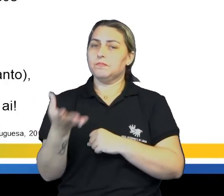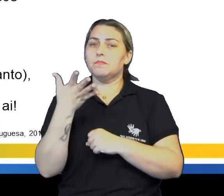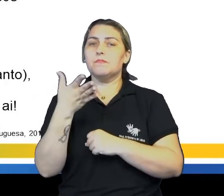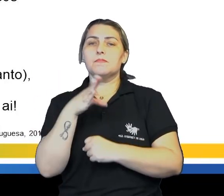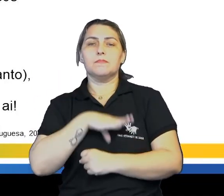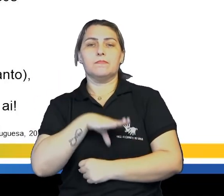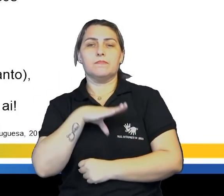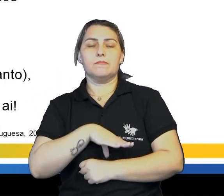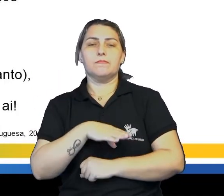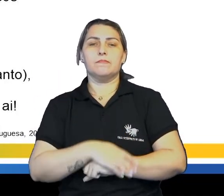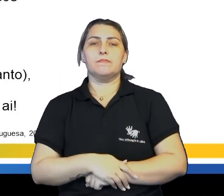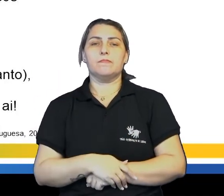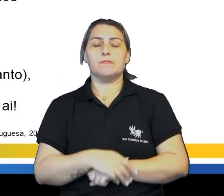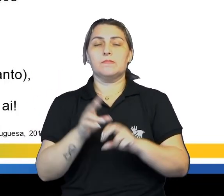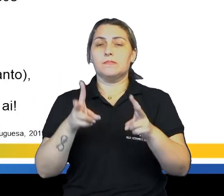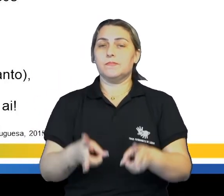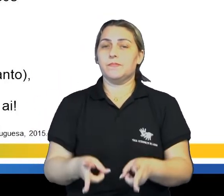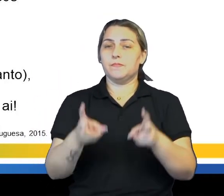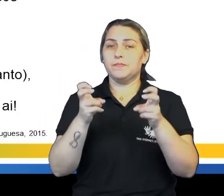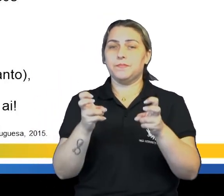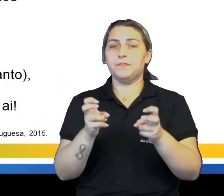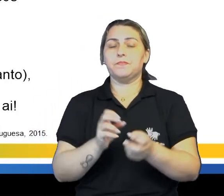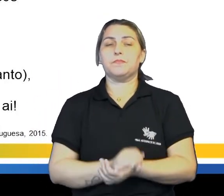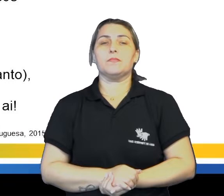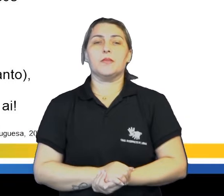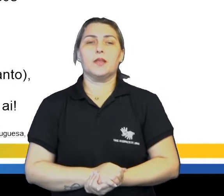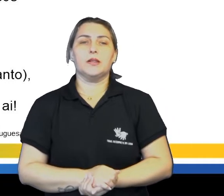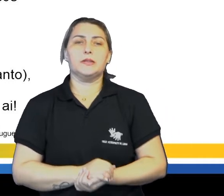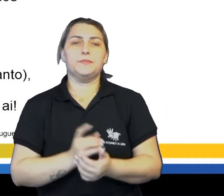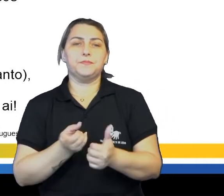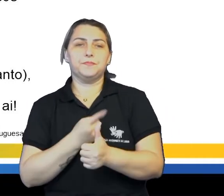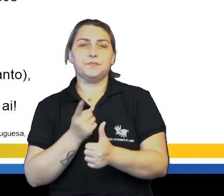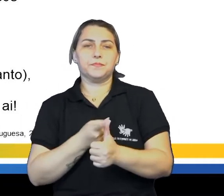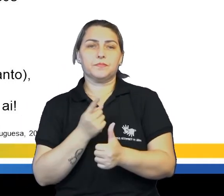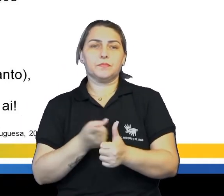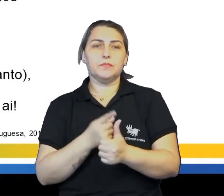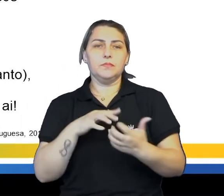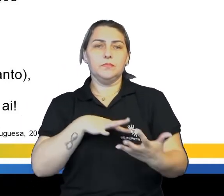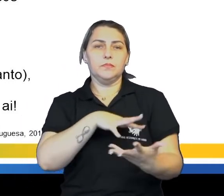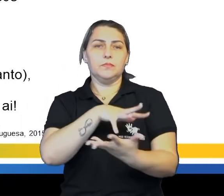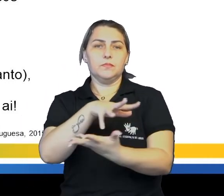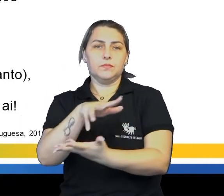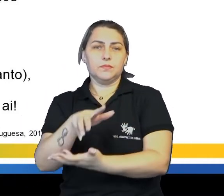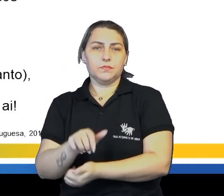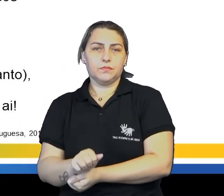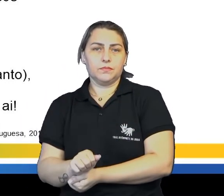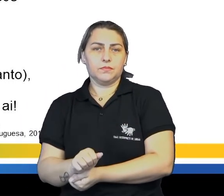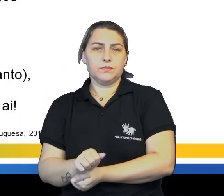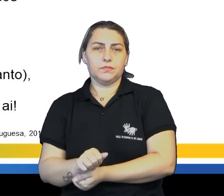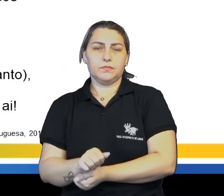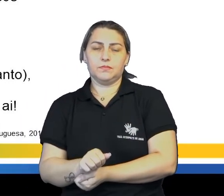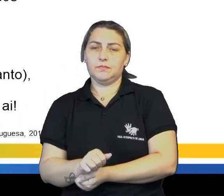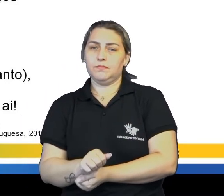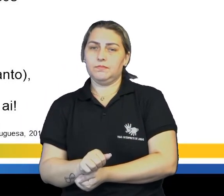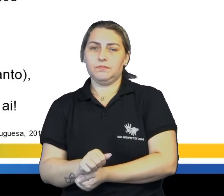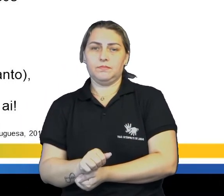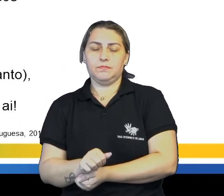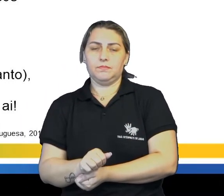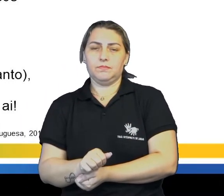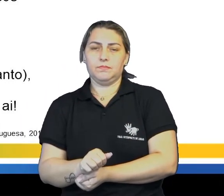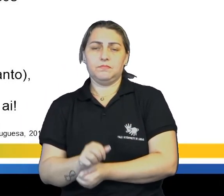atualizada. Percebam na cantiga da Ribeirinha, que é o primeiro, que diz assim: no mundo não me sei